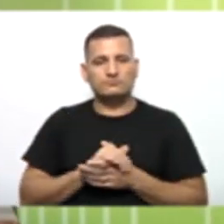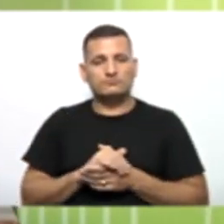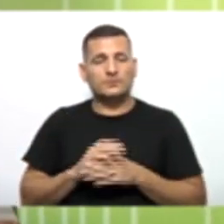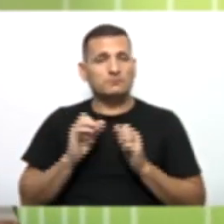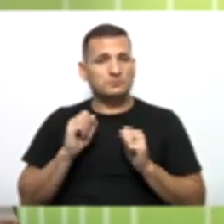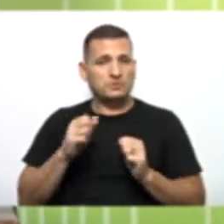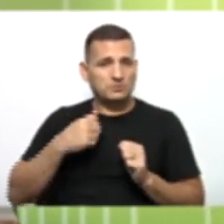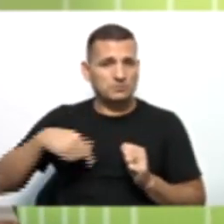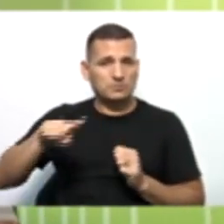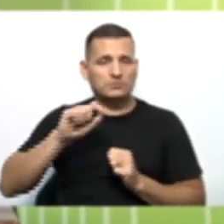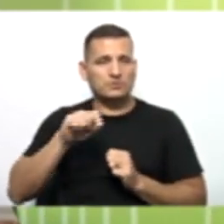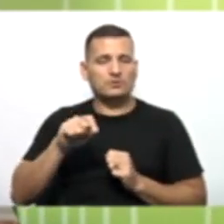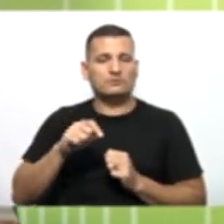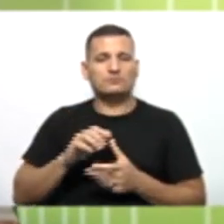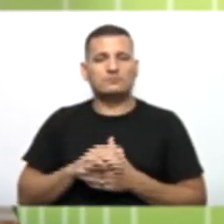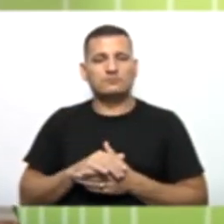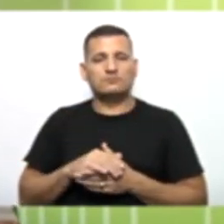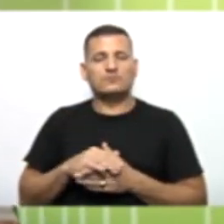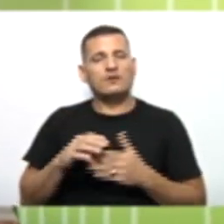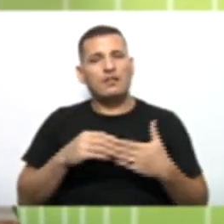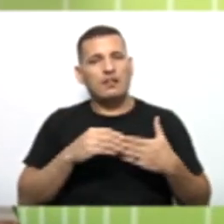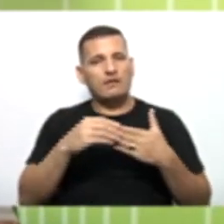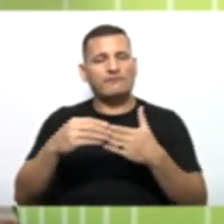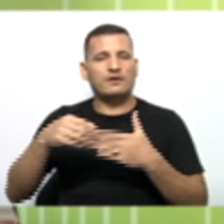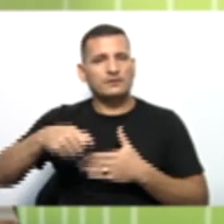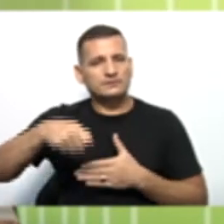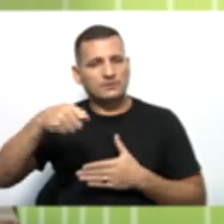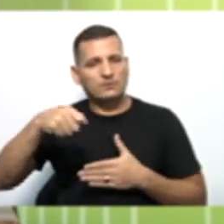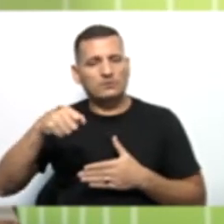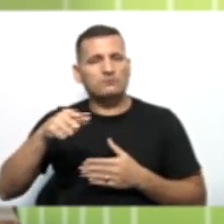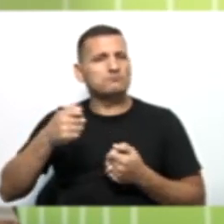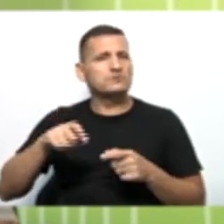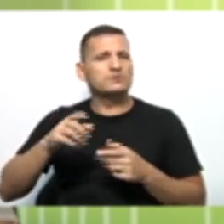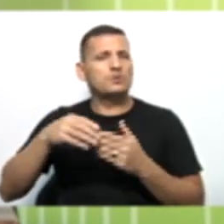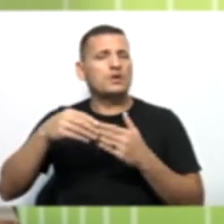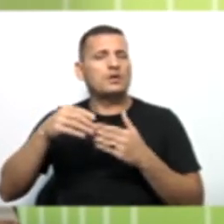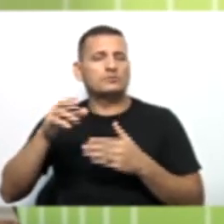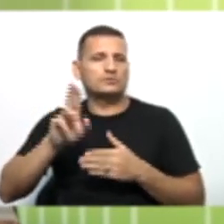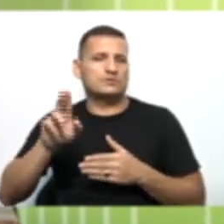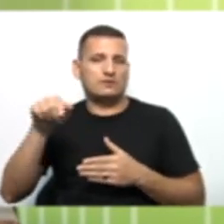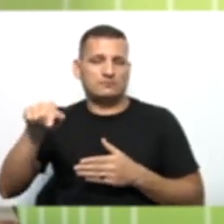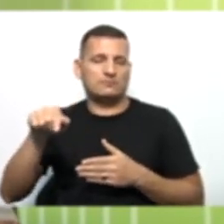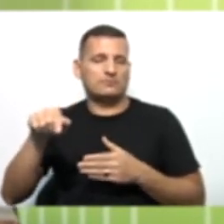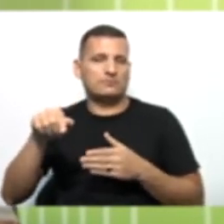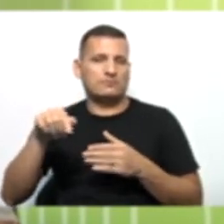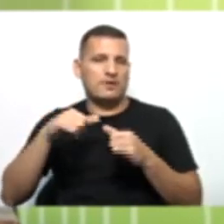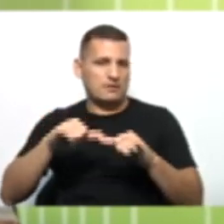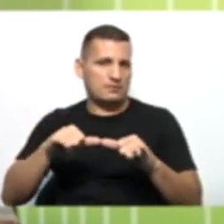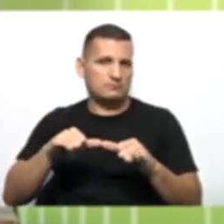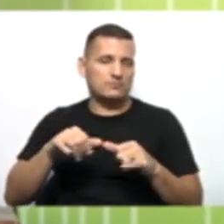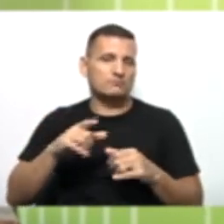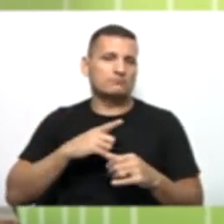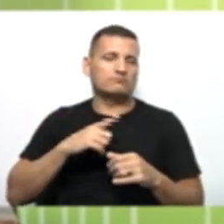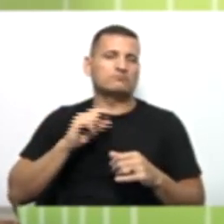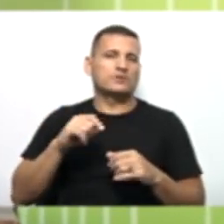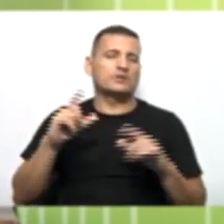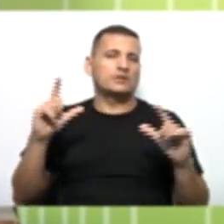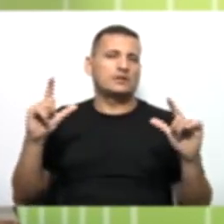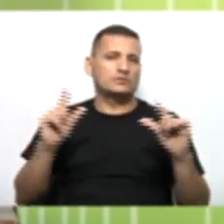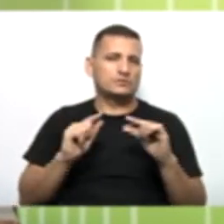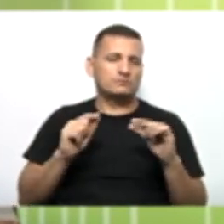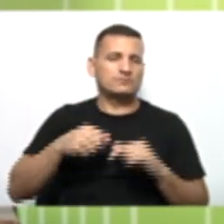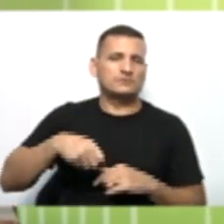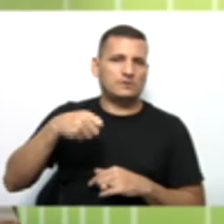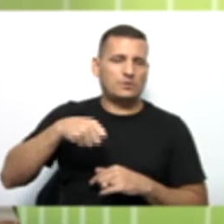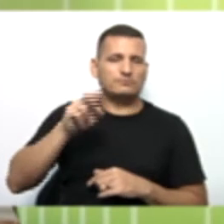no supermercado, levar as nossas sacolas e não utilizá-las no mercado. E aí nós teríamos uma redução da quantidade de sacolas que